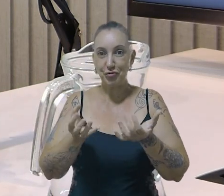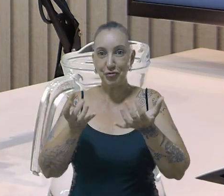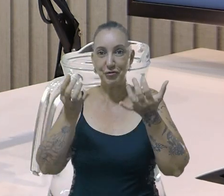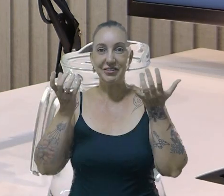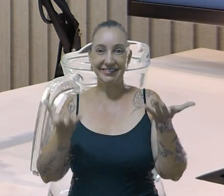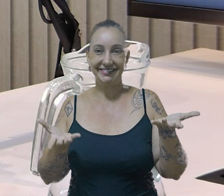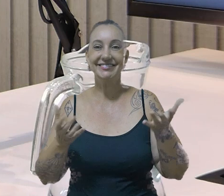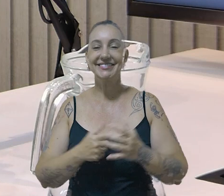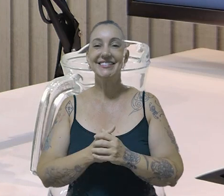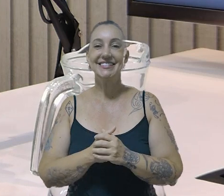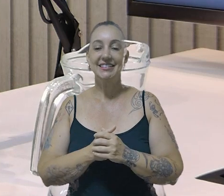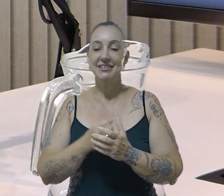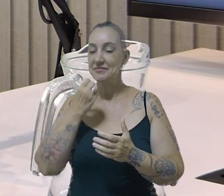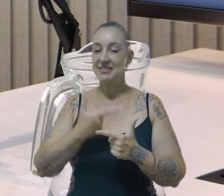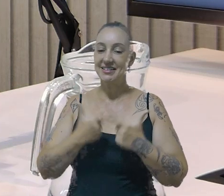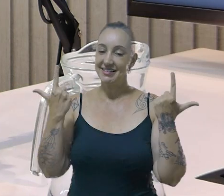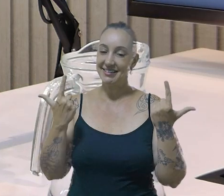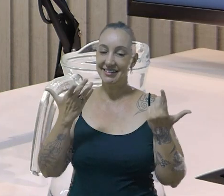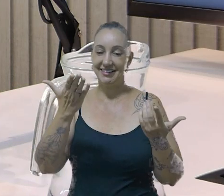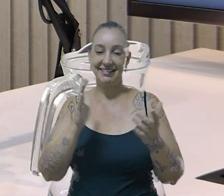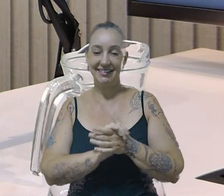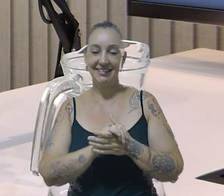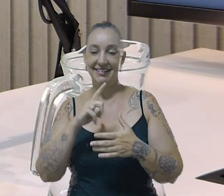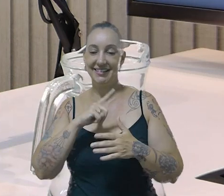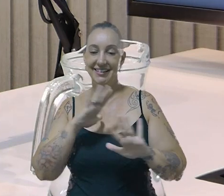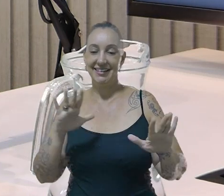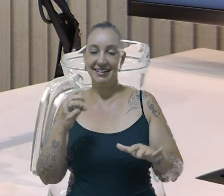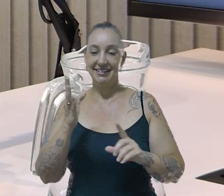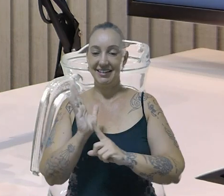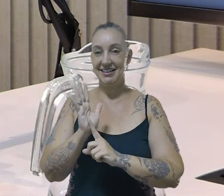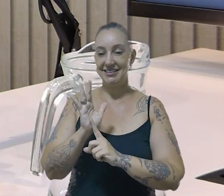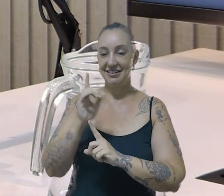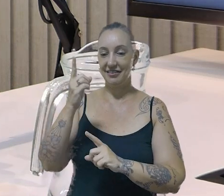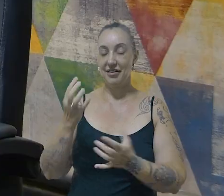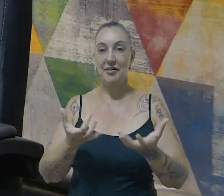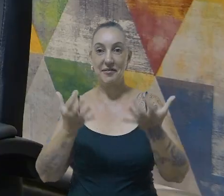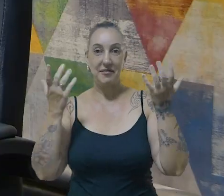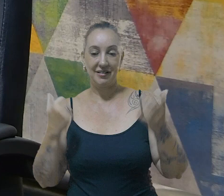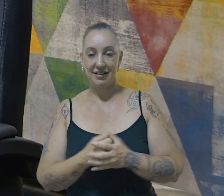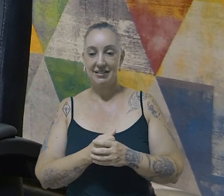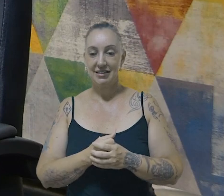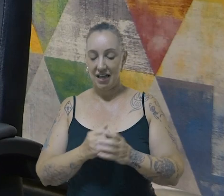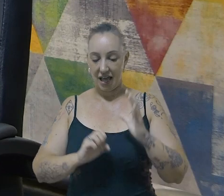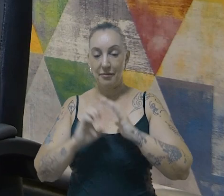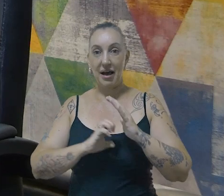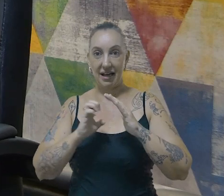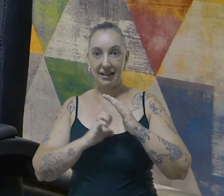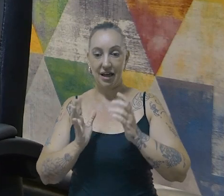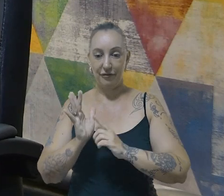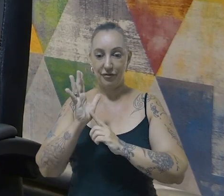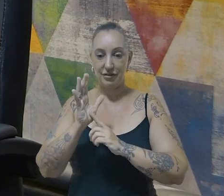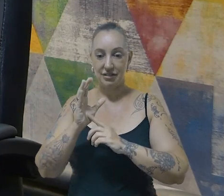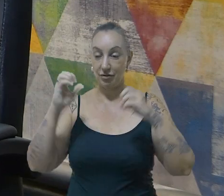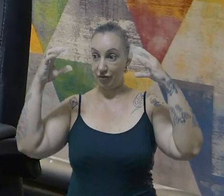e boa sorte com ela é isso que você tem é três velas e uma máquina de fumaça a máquina de fumaça é para aparecer a